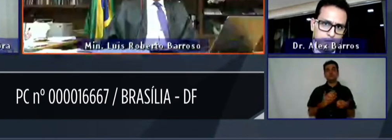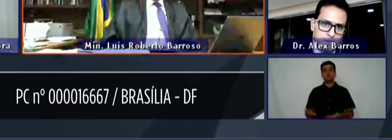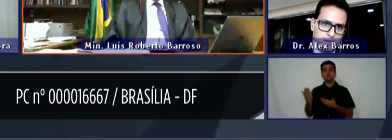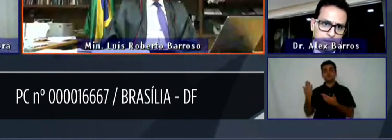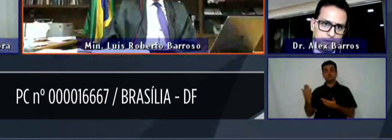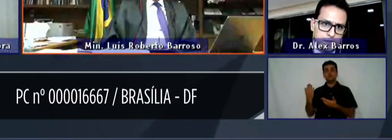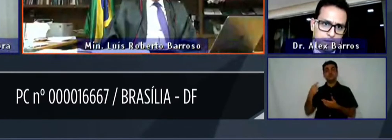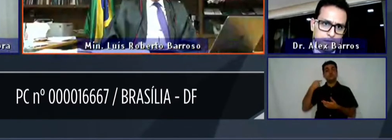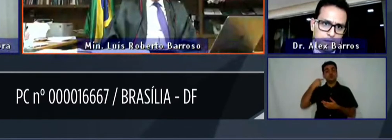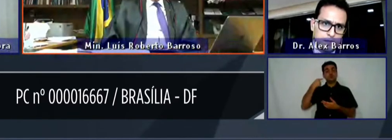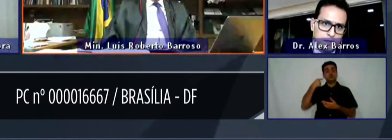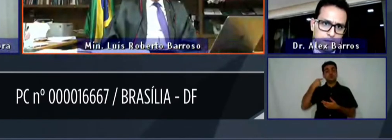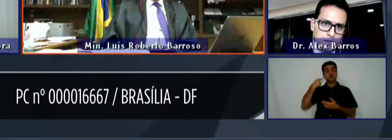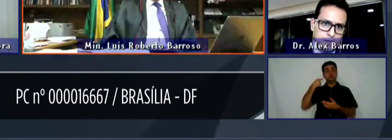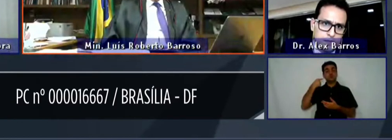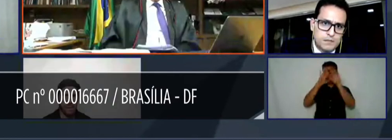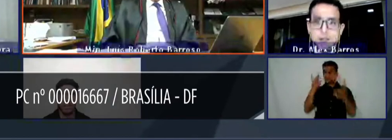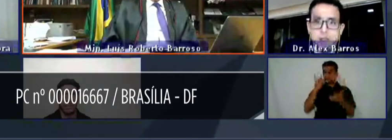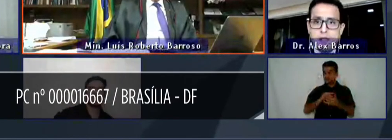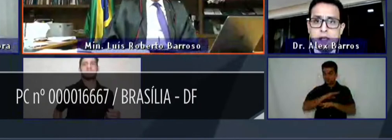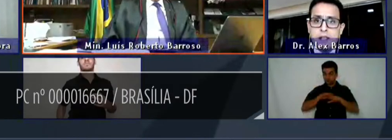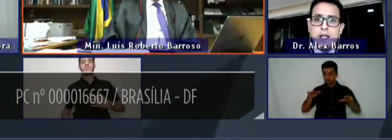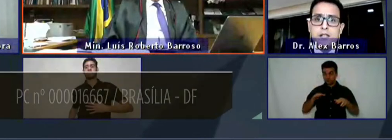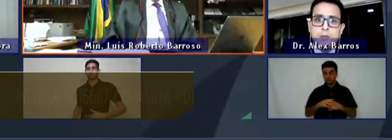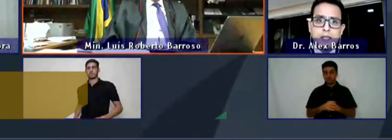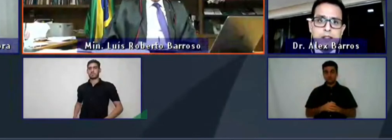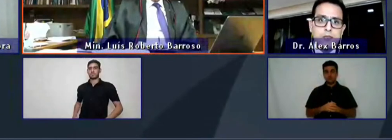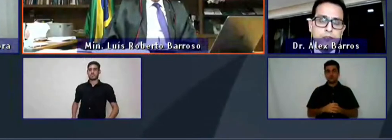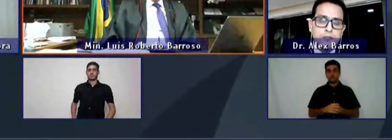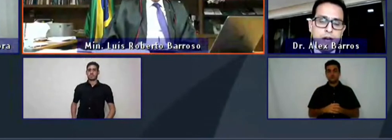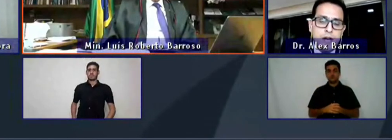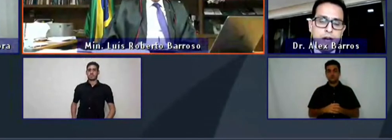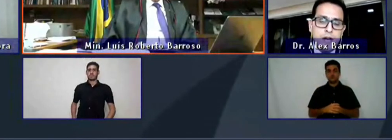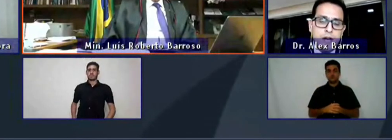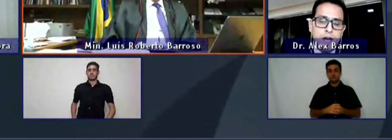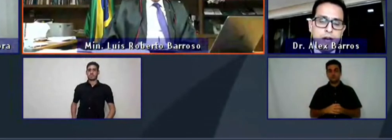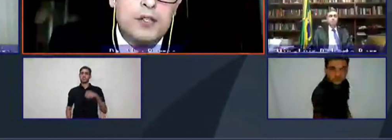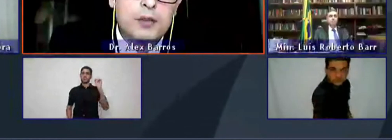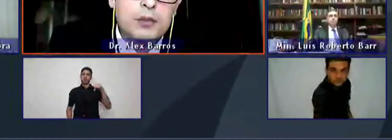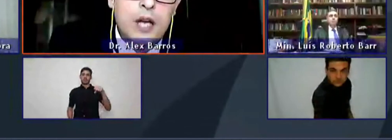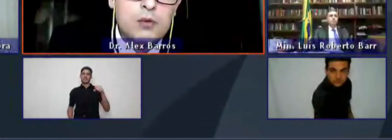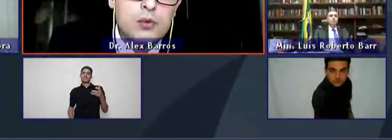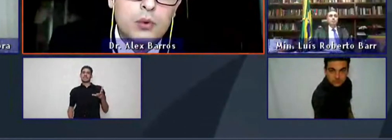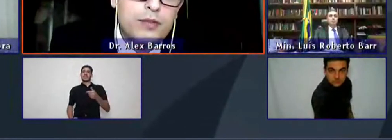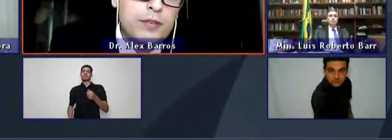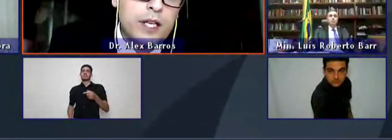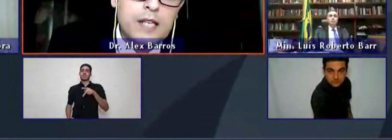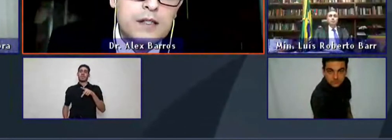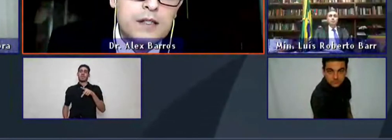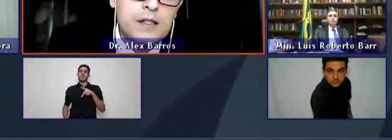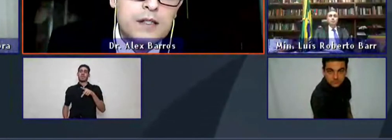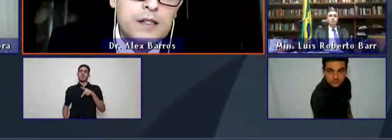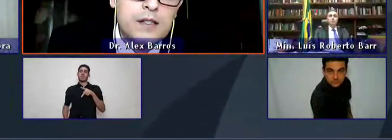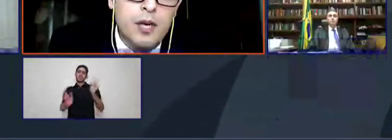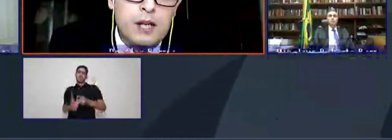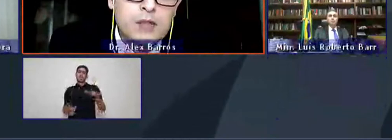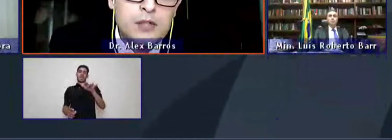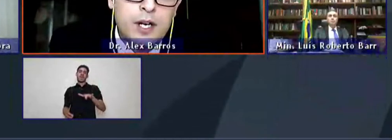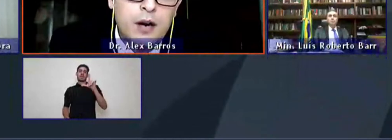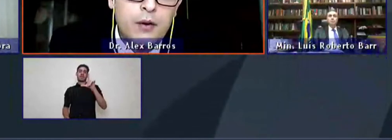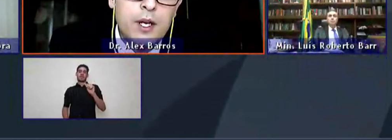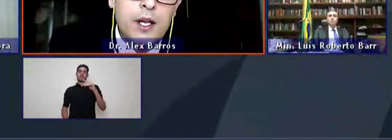Alex Barros para uma questão de fato. Sim, excelência, era só uma questão de fato. Realmente, na região do Lago Sul, que fica a 5 minutos